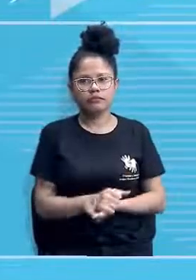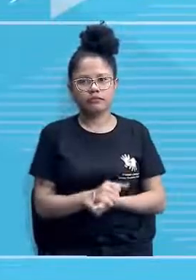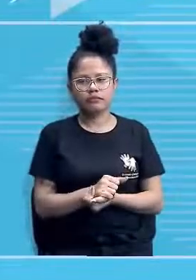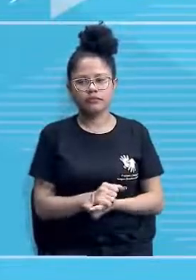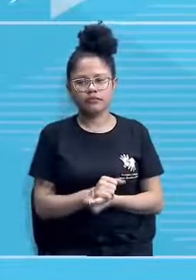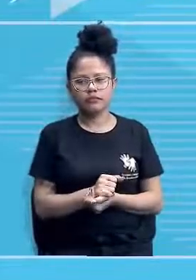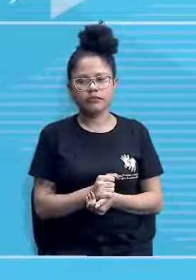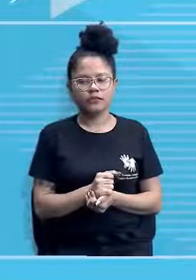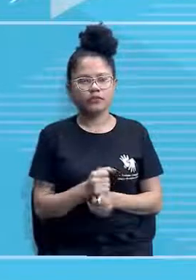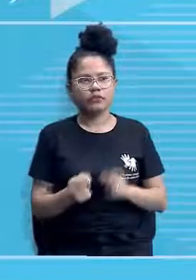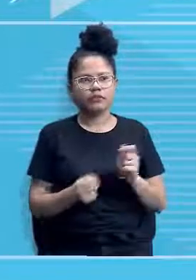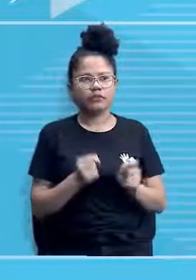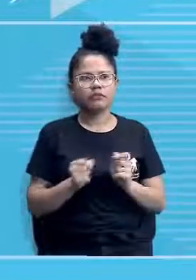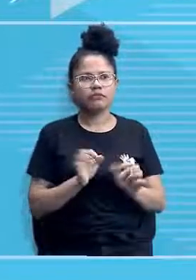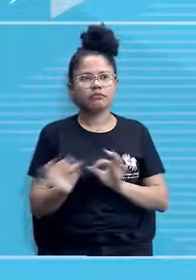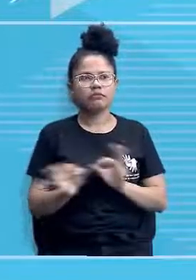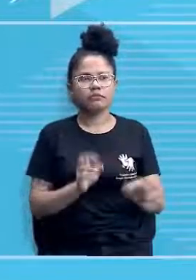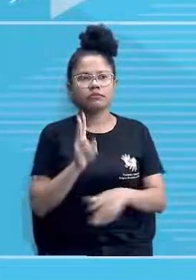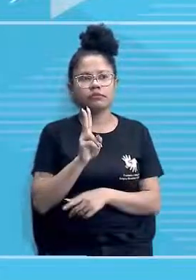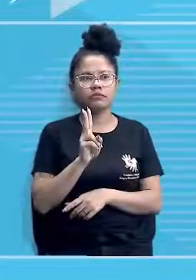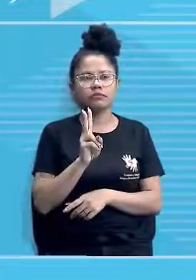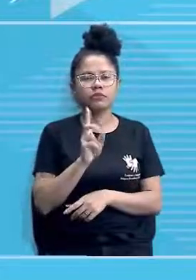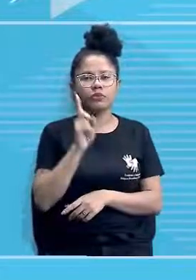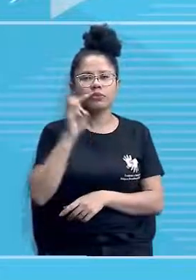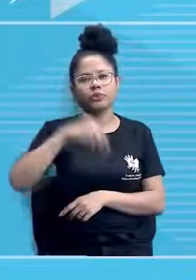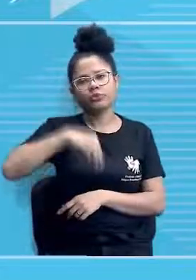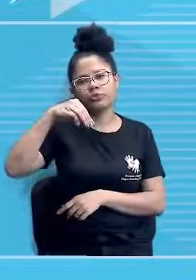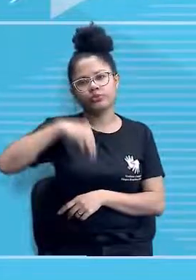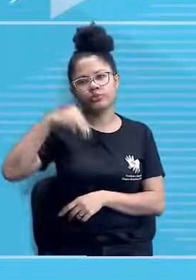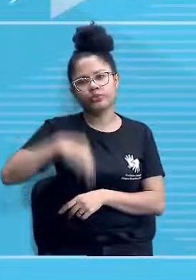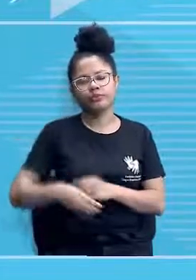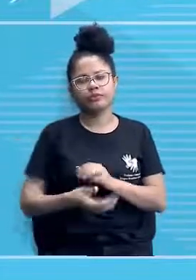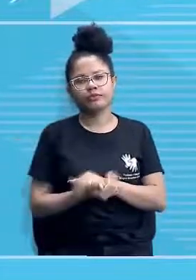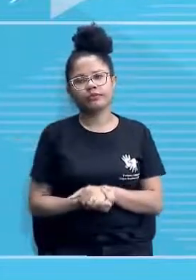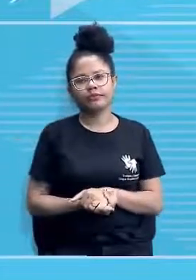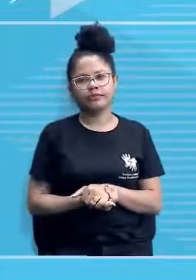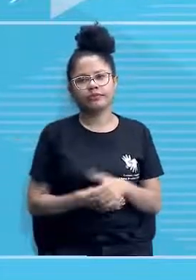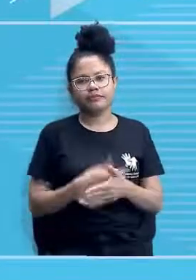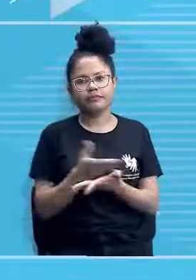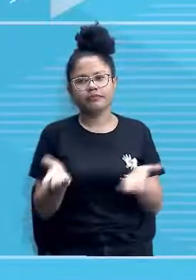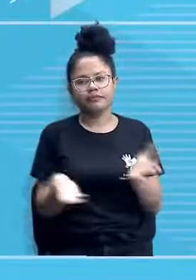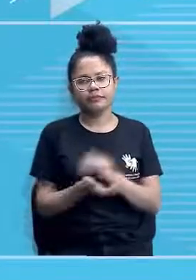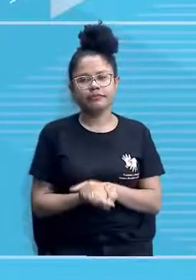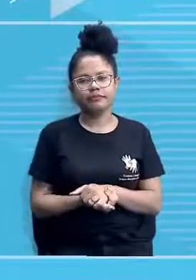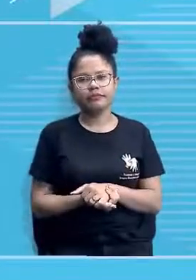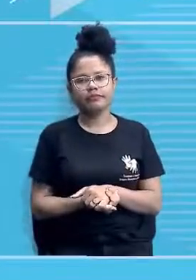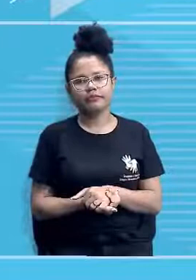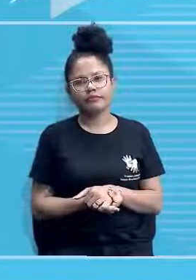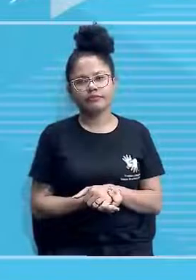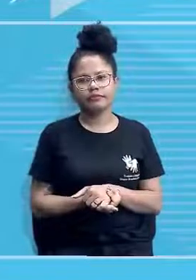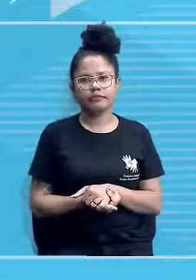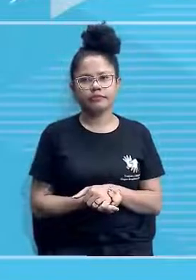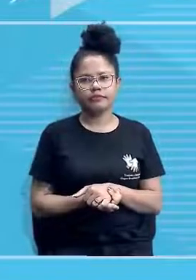então para isso vamos colocar também aí dois mais um minutinho um minutinho um minuto é o suficiente